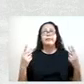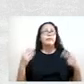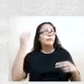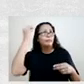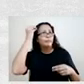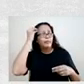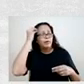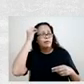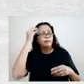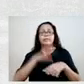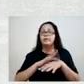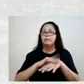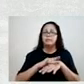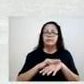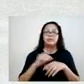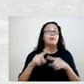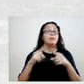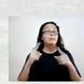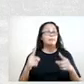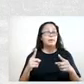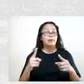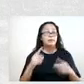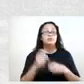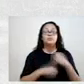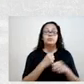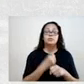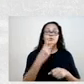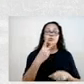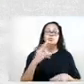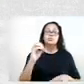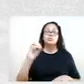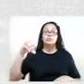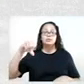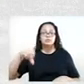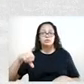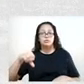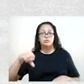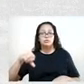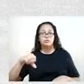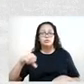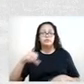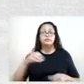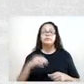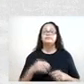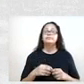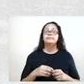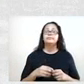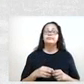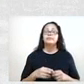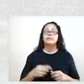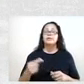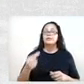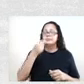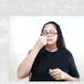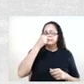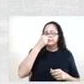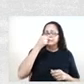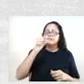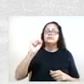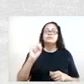AIDS. Né? Mais recentemente, em 2009, quando a chamada gripe suína apareceu nos Estados Unidos,